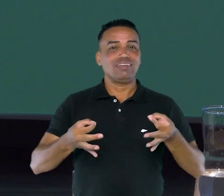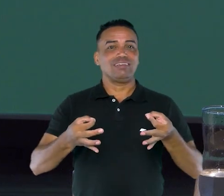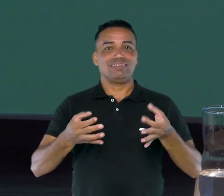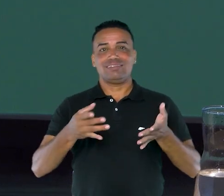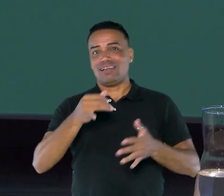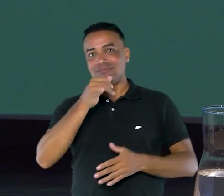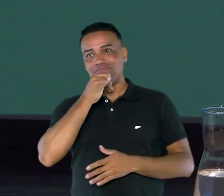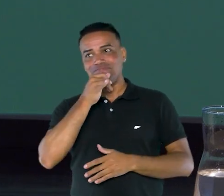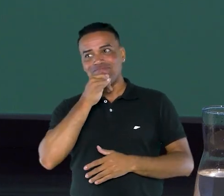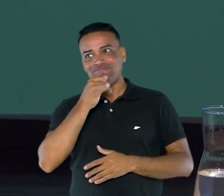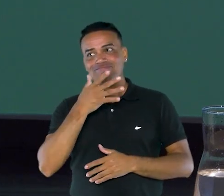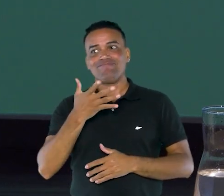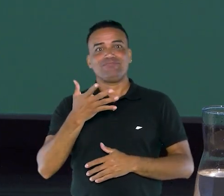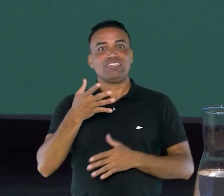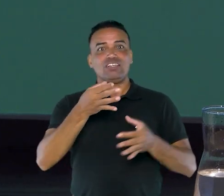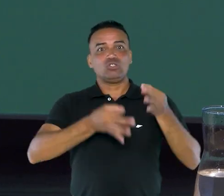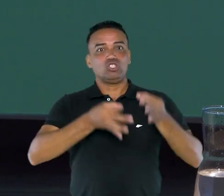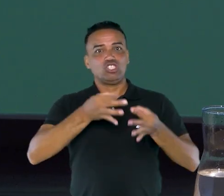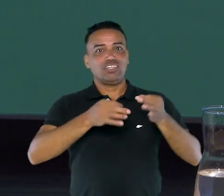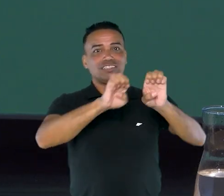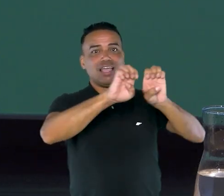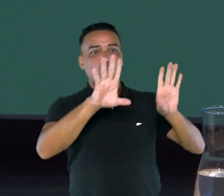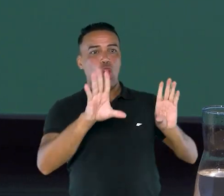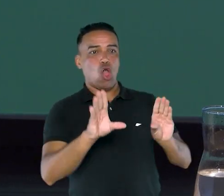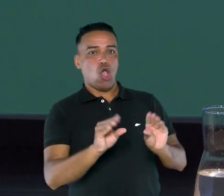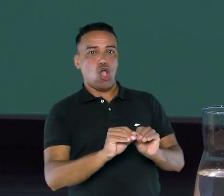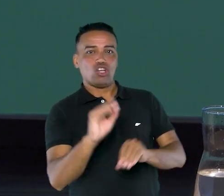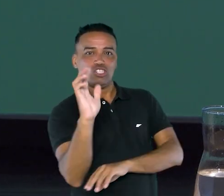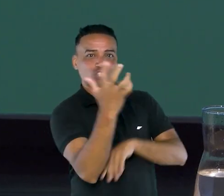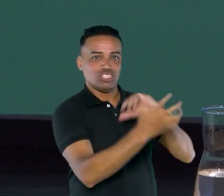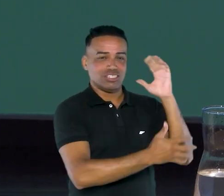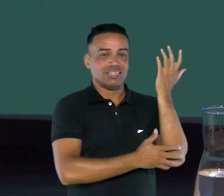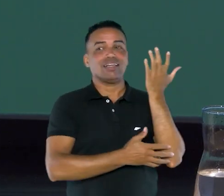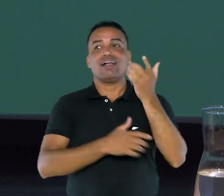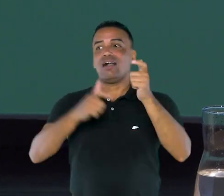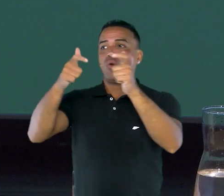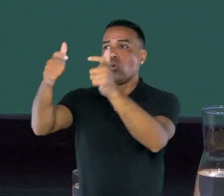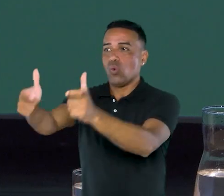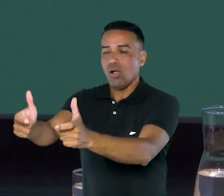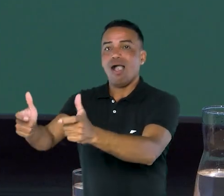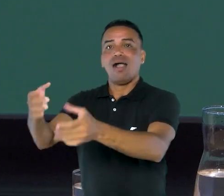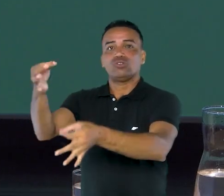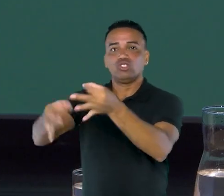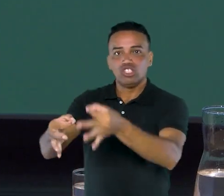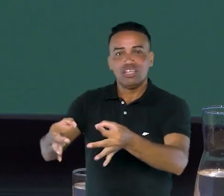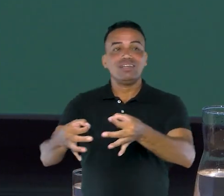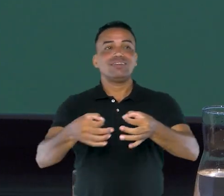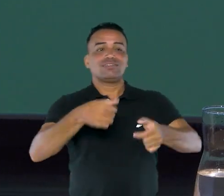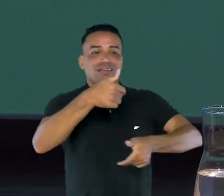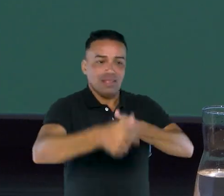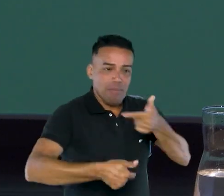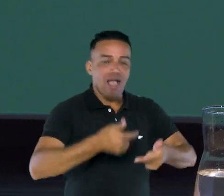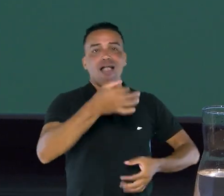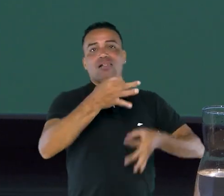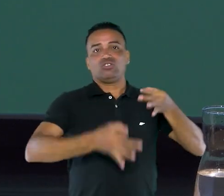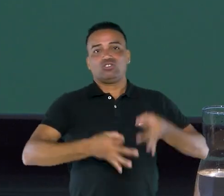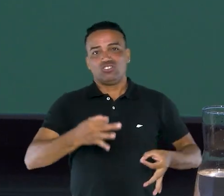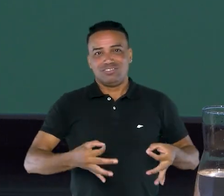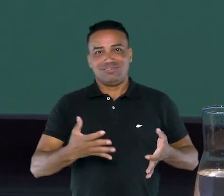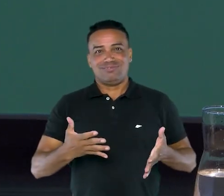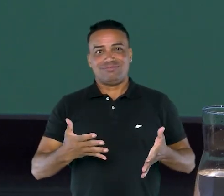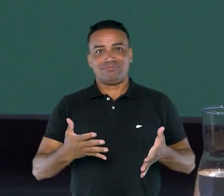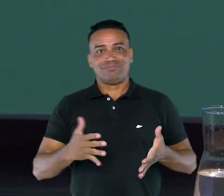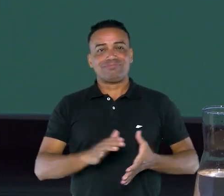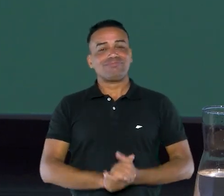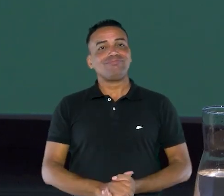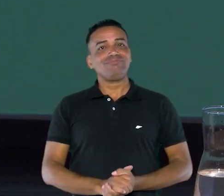tem entre elas a justiça ecológica, né, a justiça de espaço, a justiça de trabalho. E